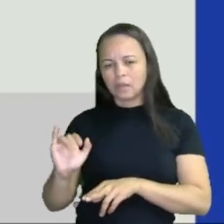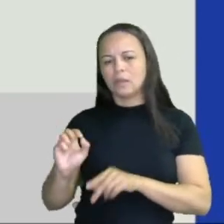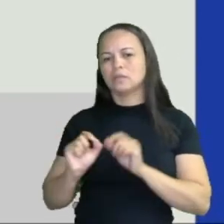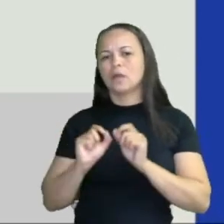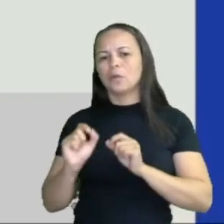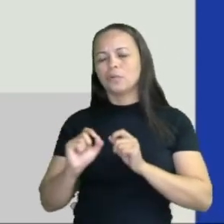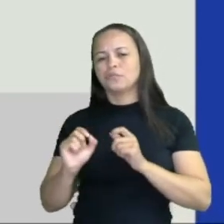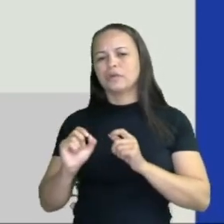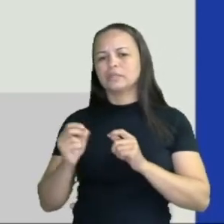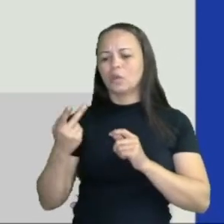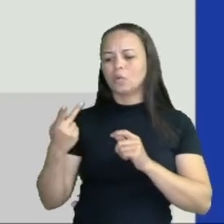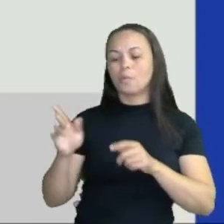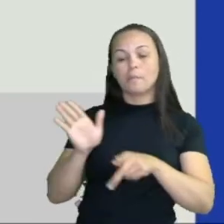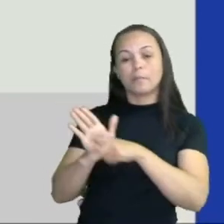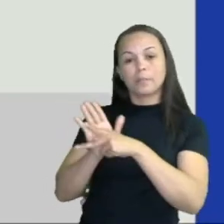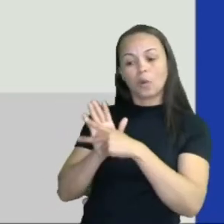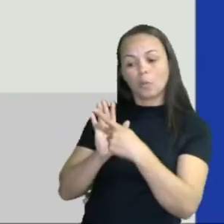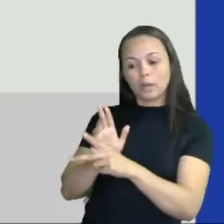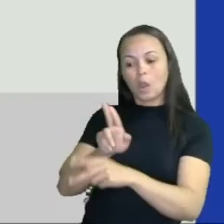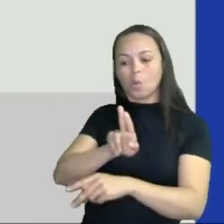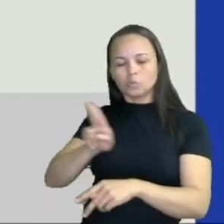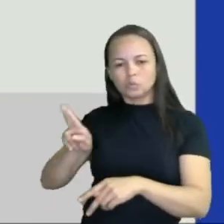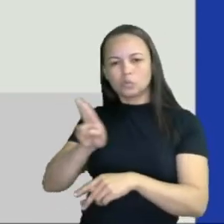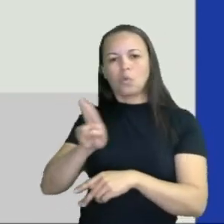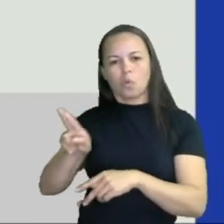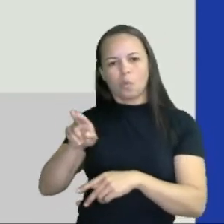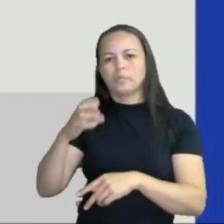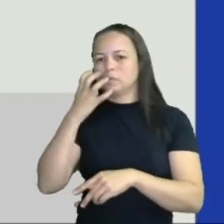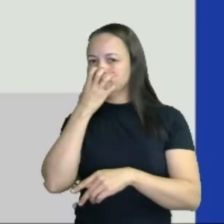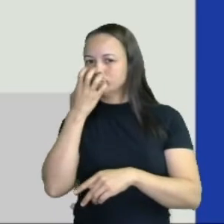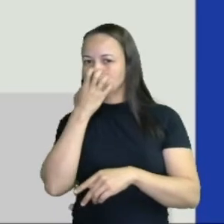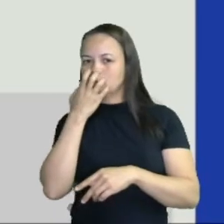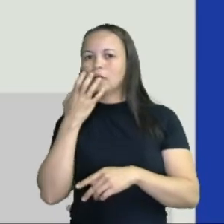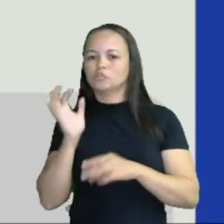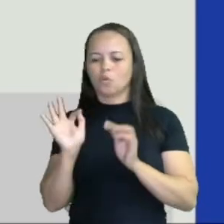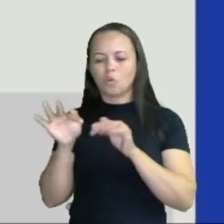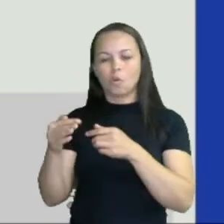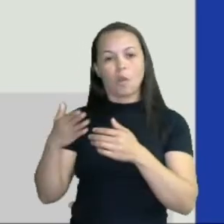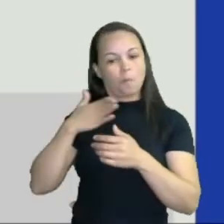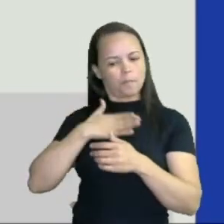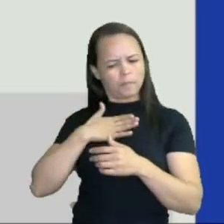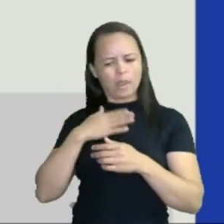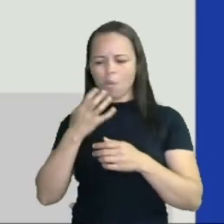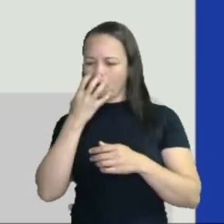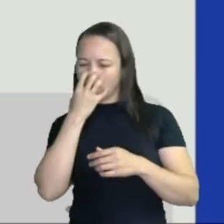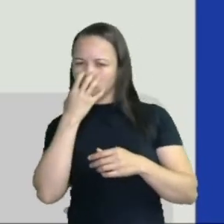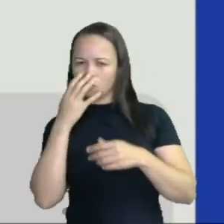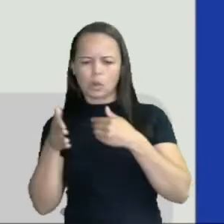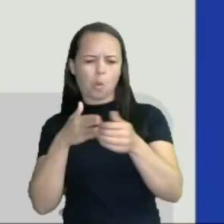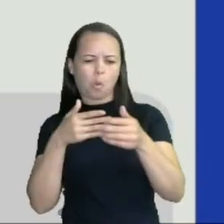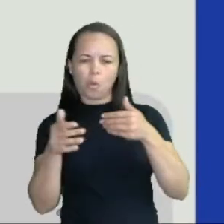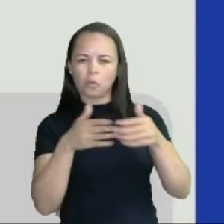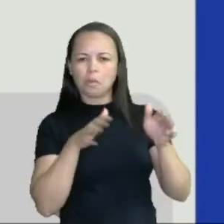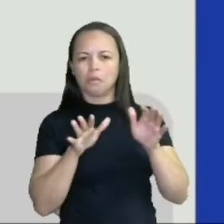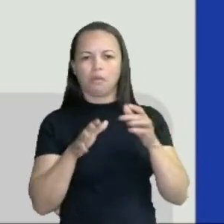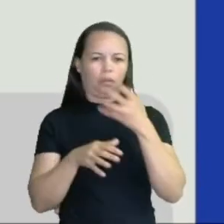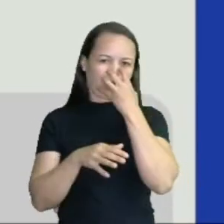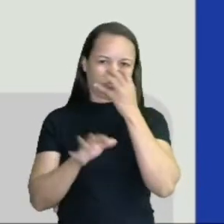próprio, porque está denominando ali um animal específico, que é o meu cachorrinho, e não qualquer